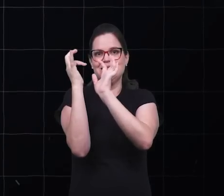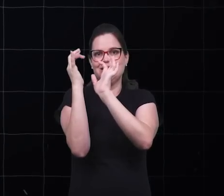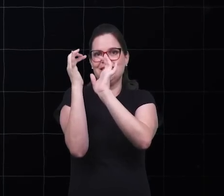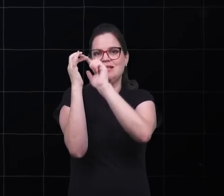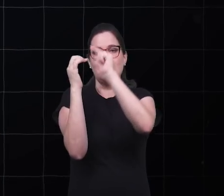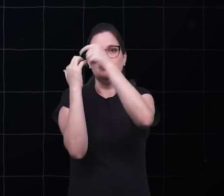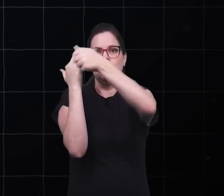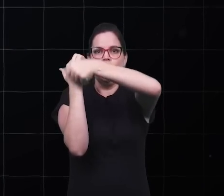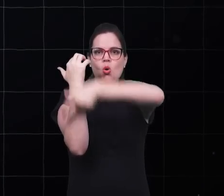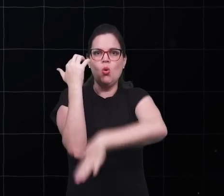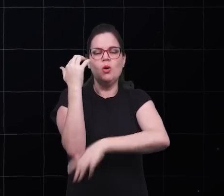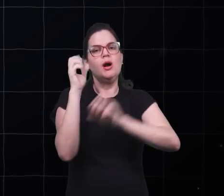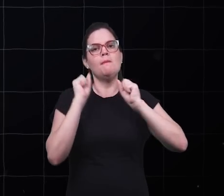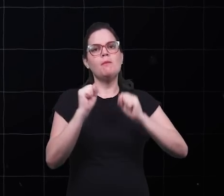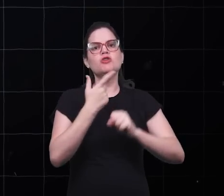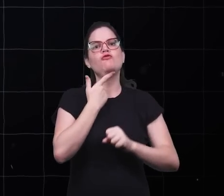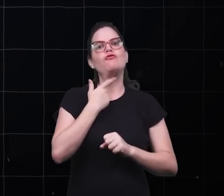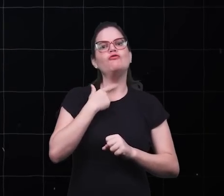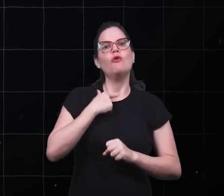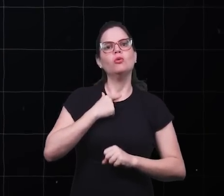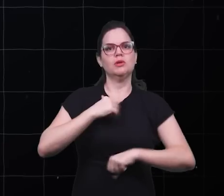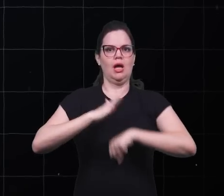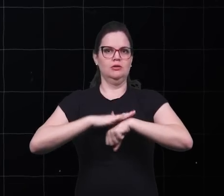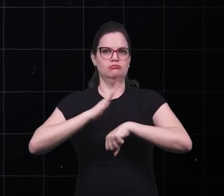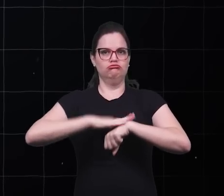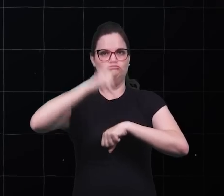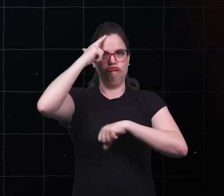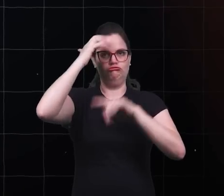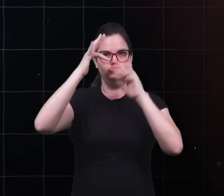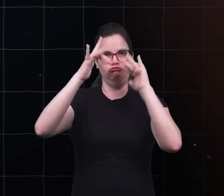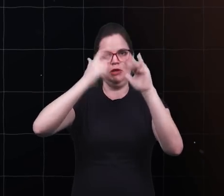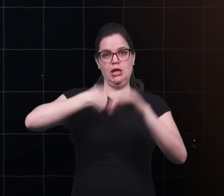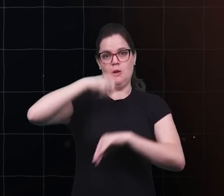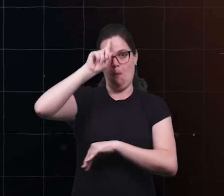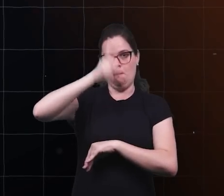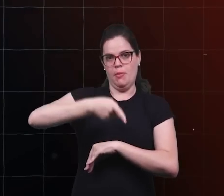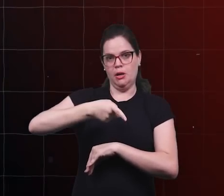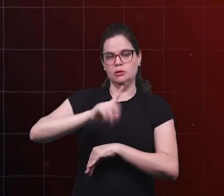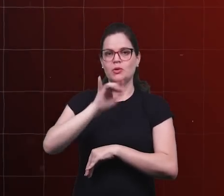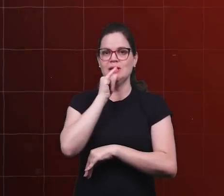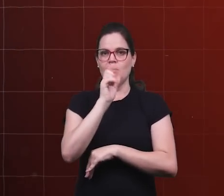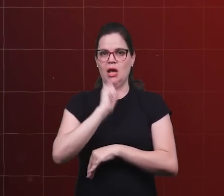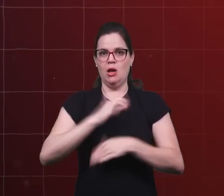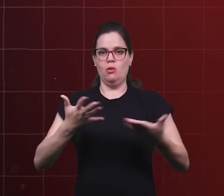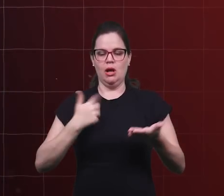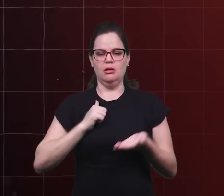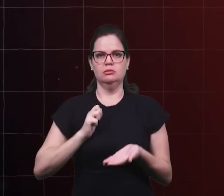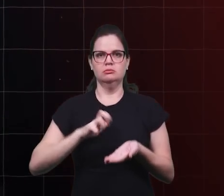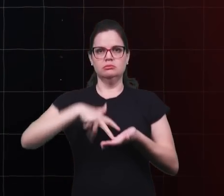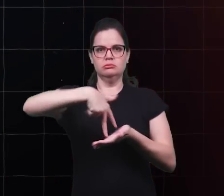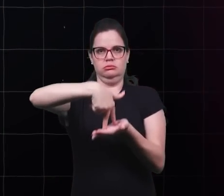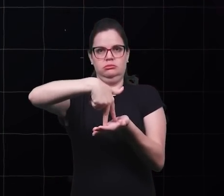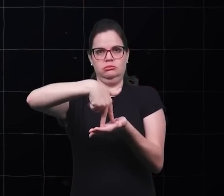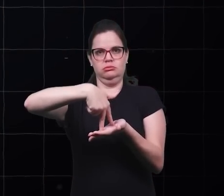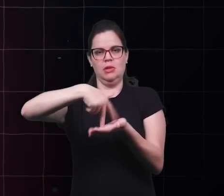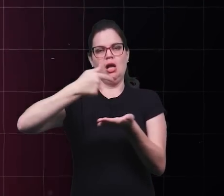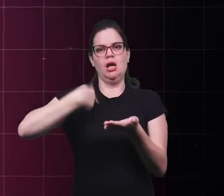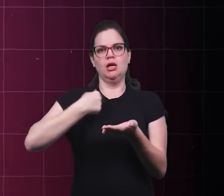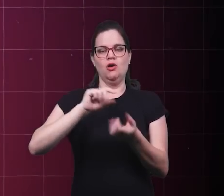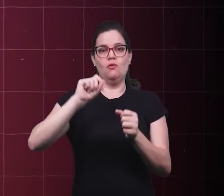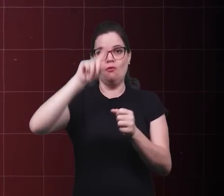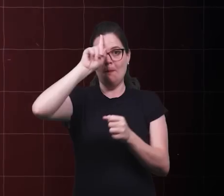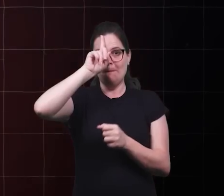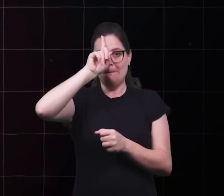ser voluntários e involuntários. Por exemplo, se você tiver vontade de levantar agora e fazer seu